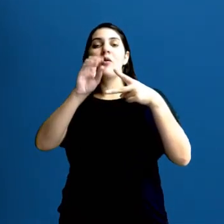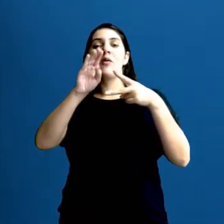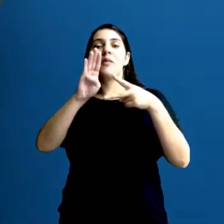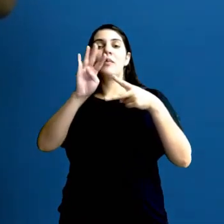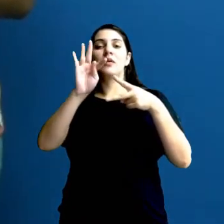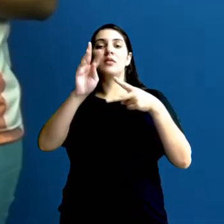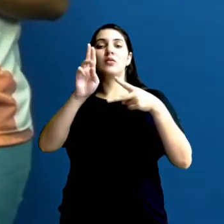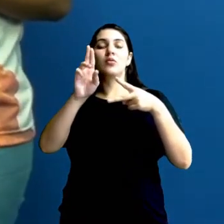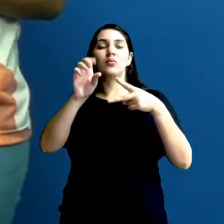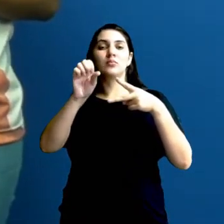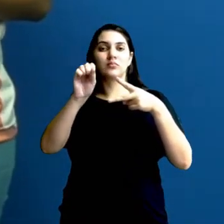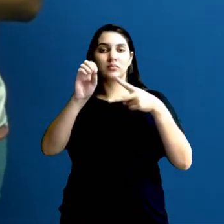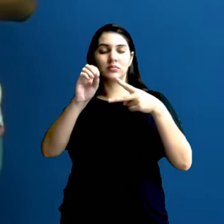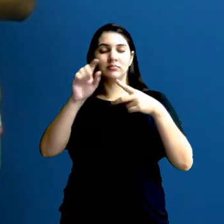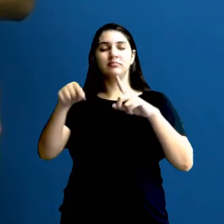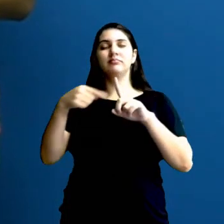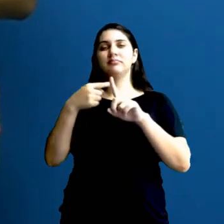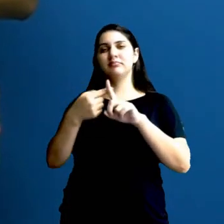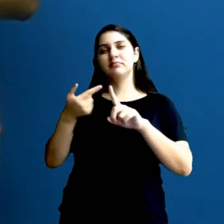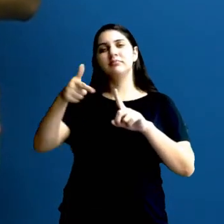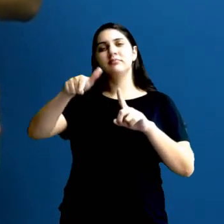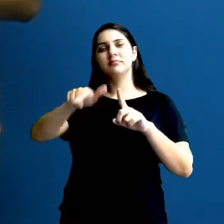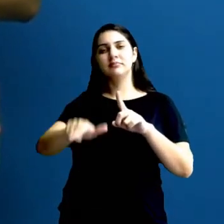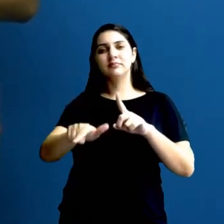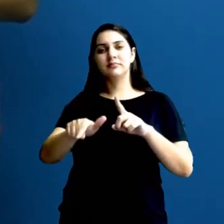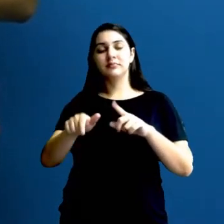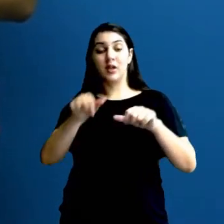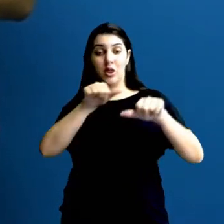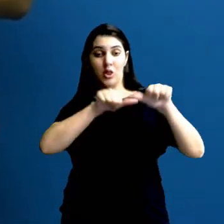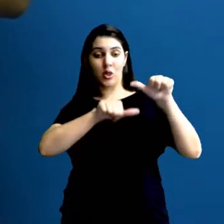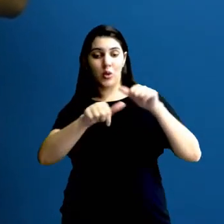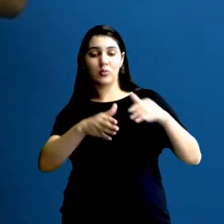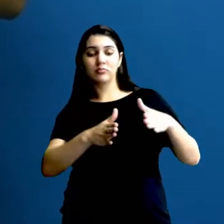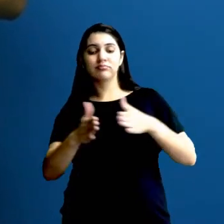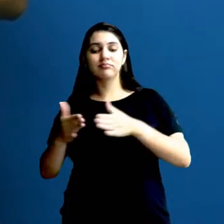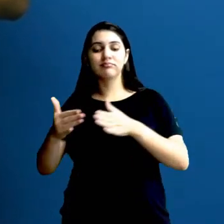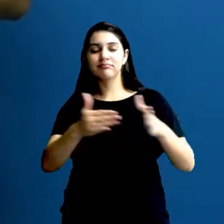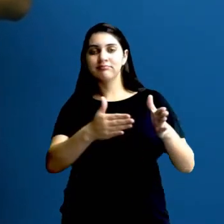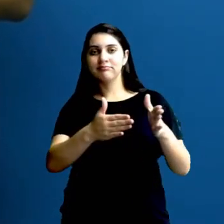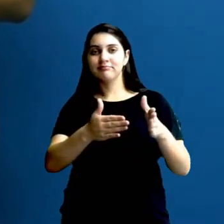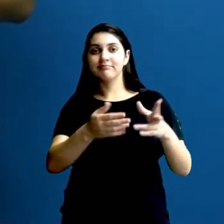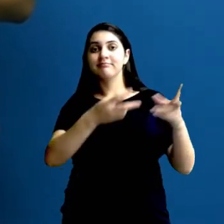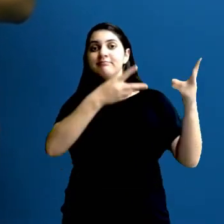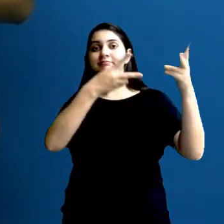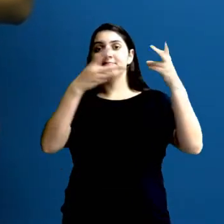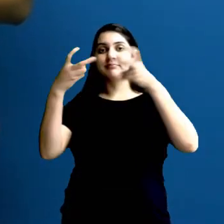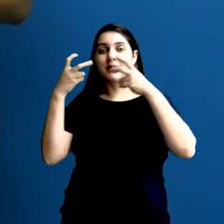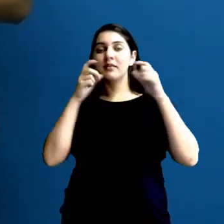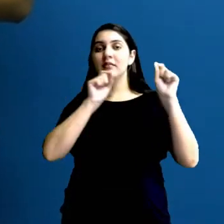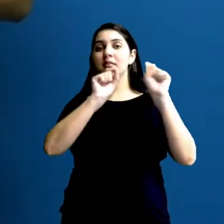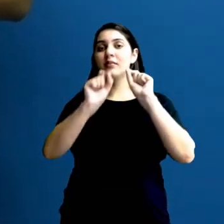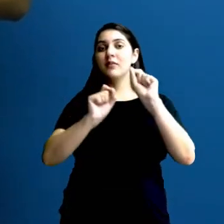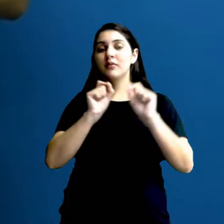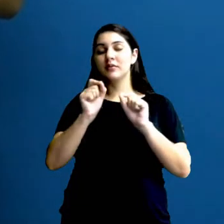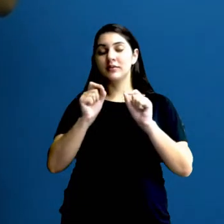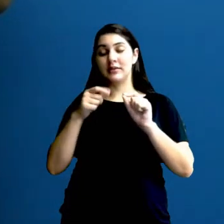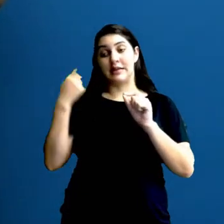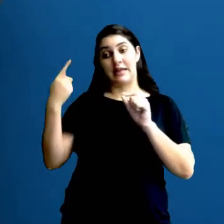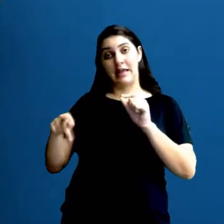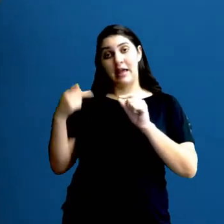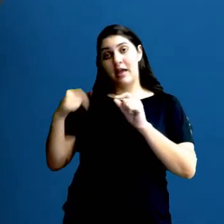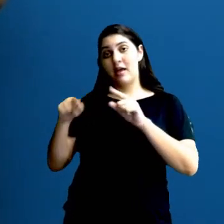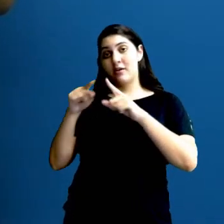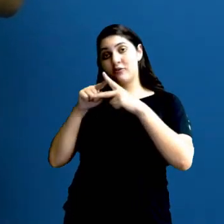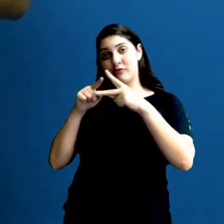obtuso. Mais uma vez, aqui ela mudou de direção. Perceba, ó, que